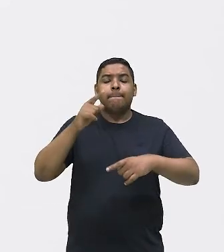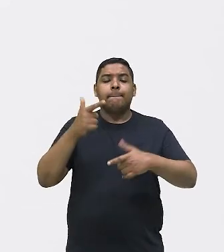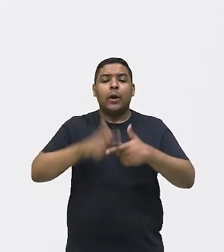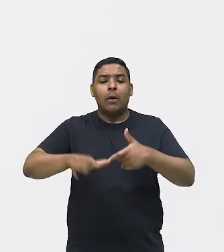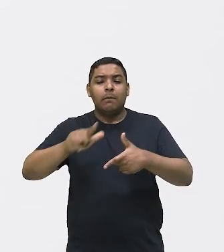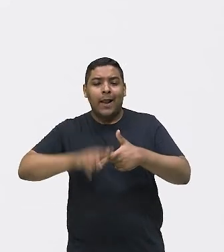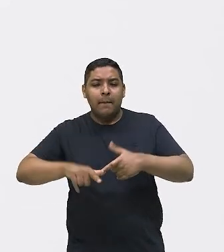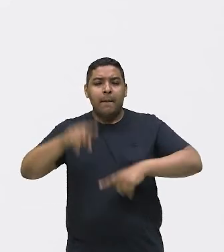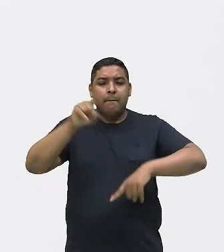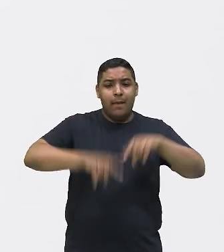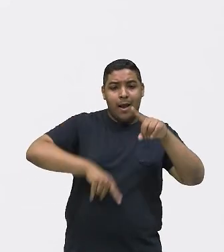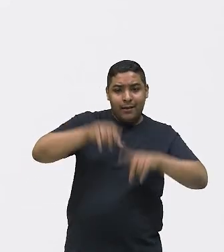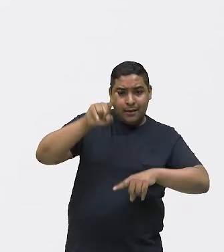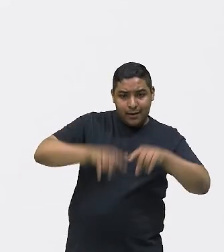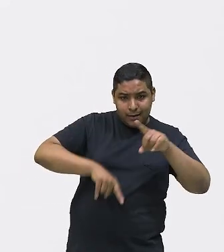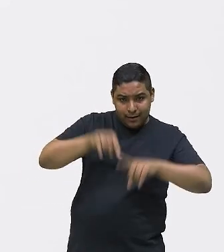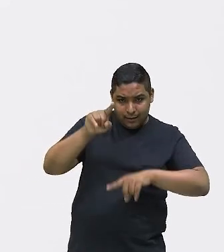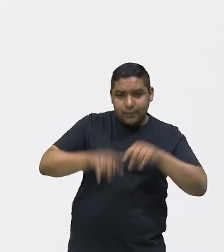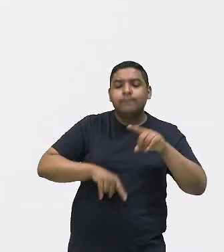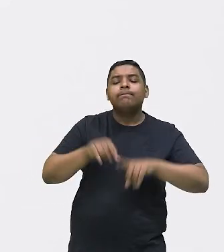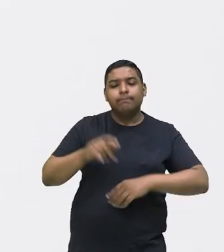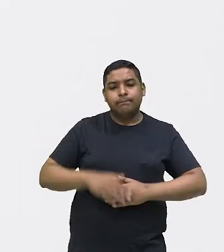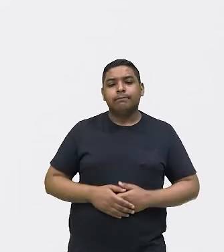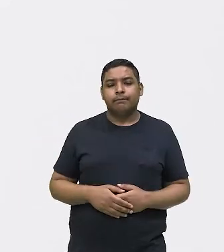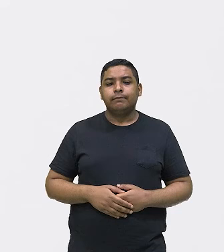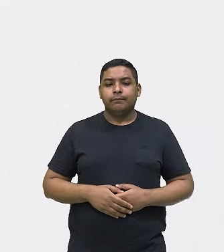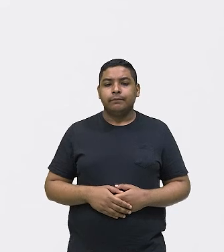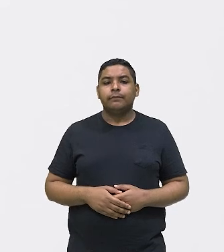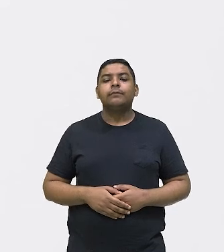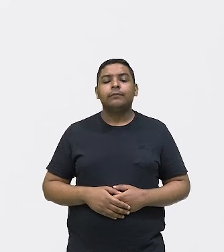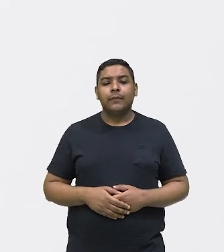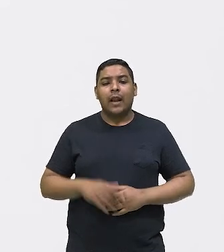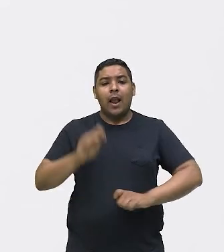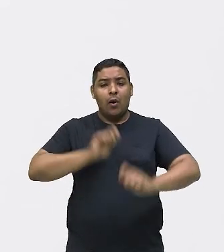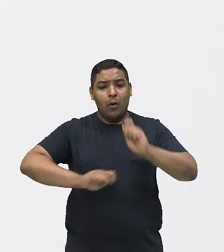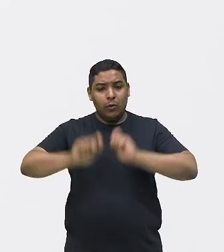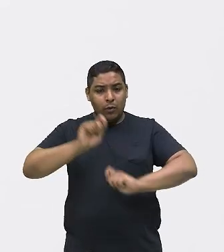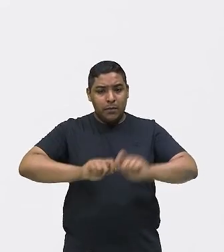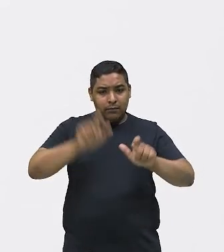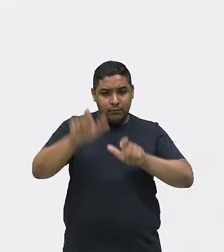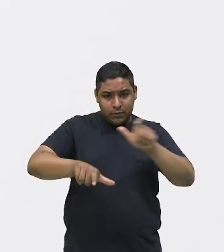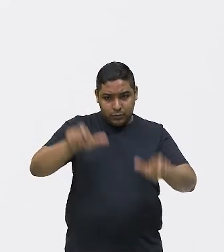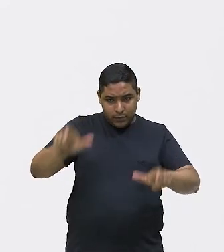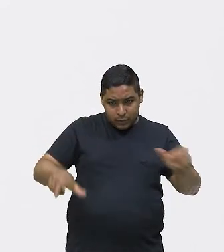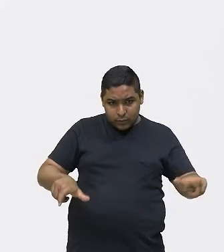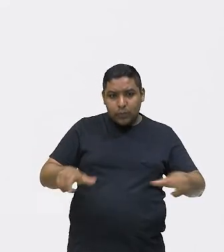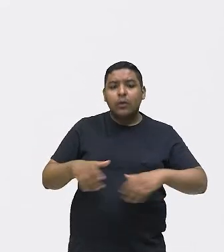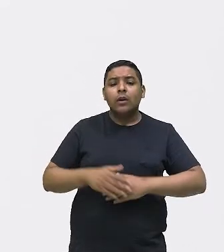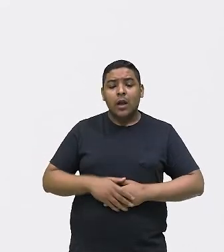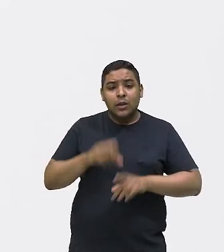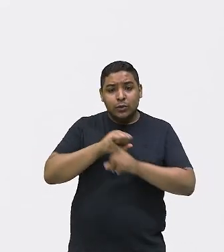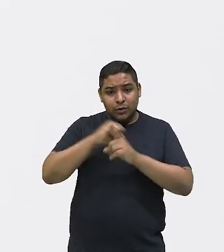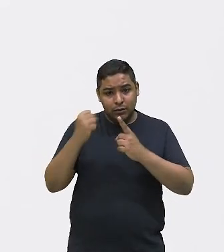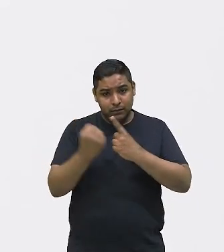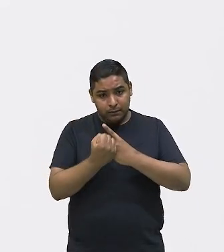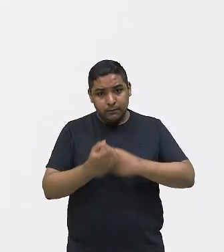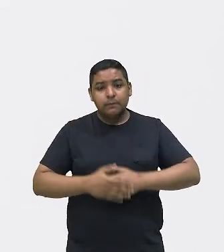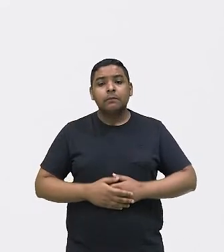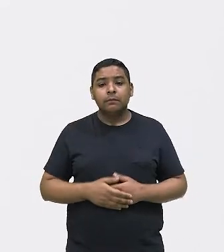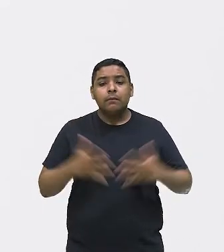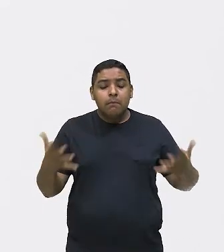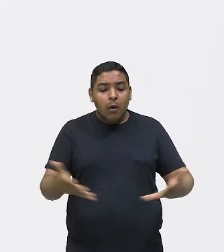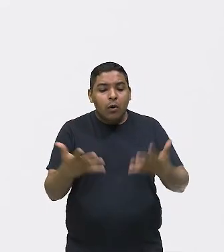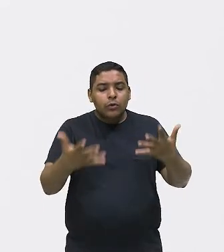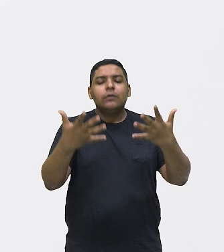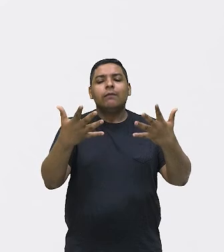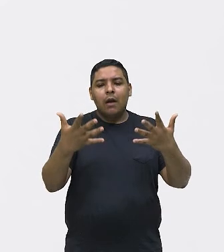materiais, ou seja, a situação econômica dos indivíduos que compõem essas sociedades é